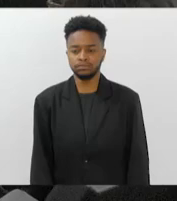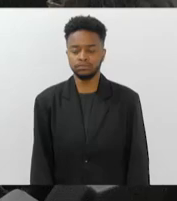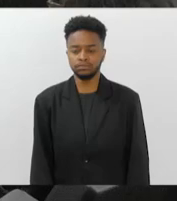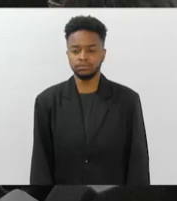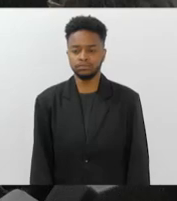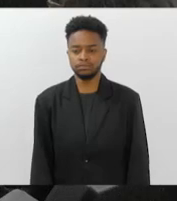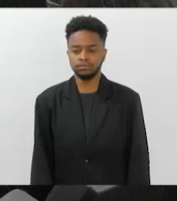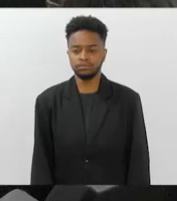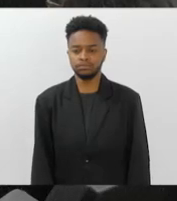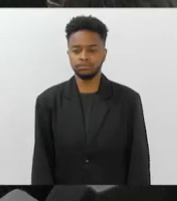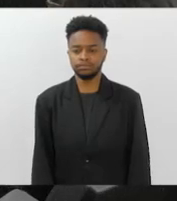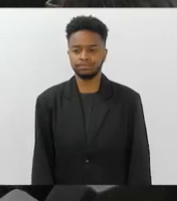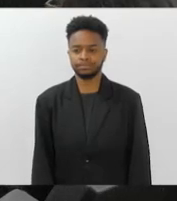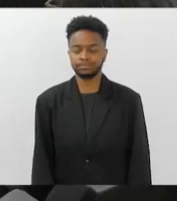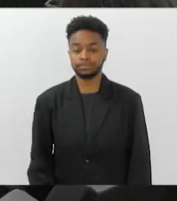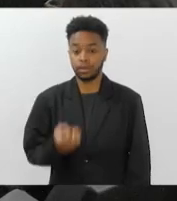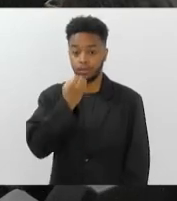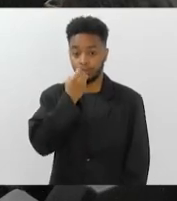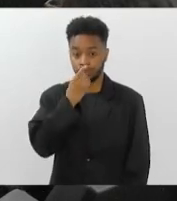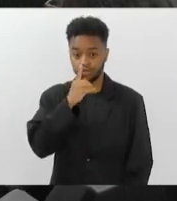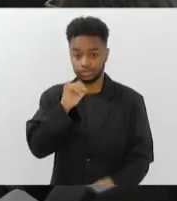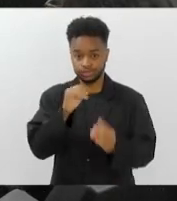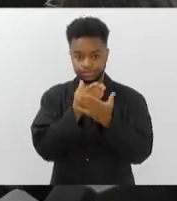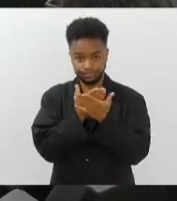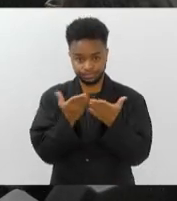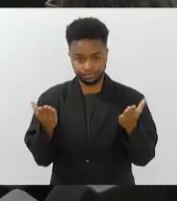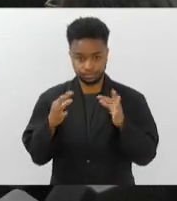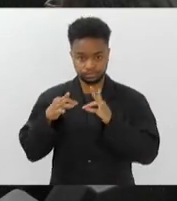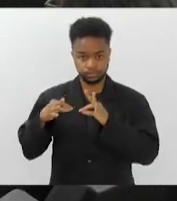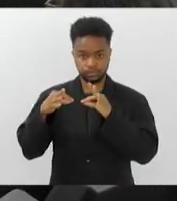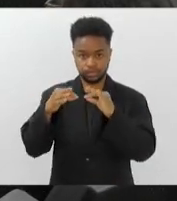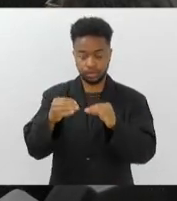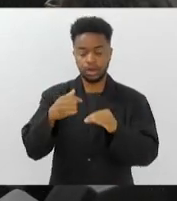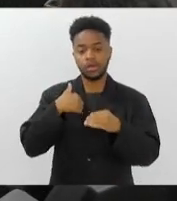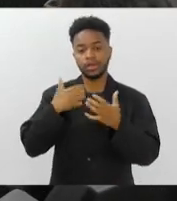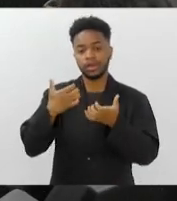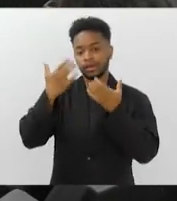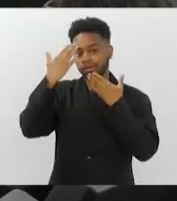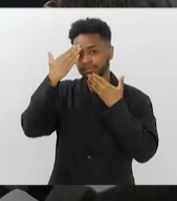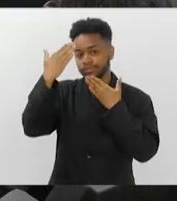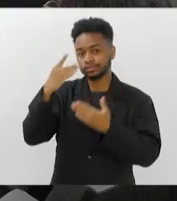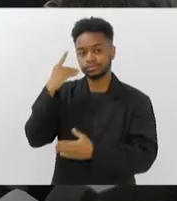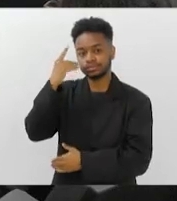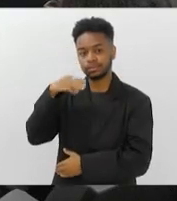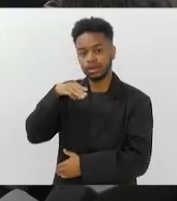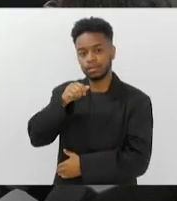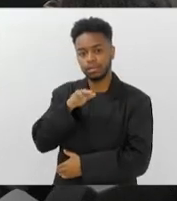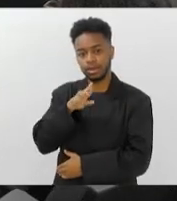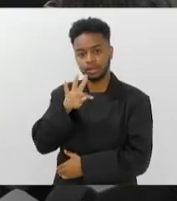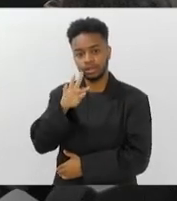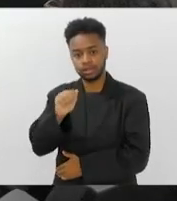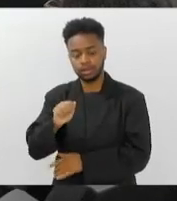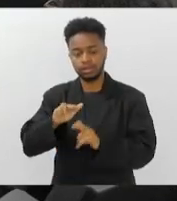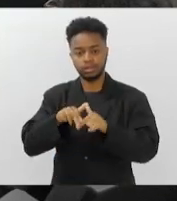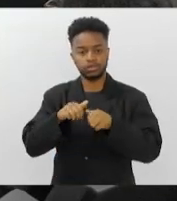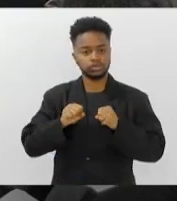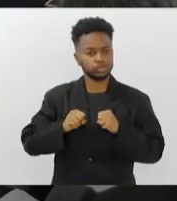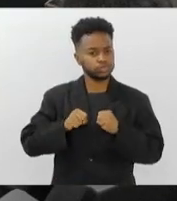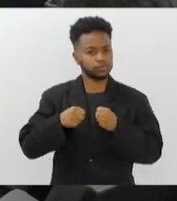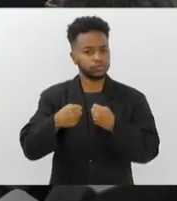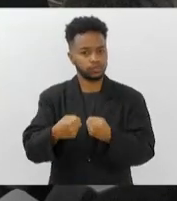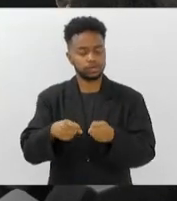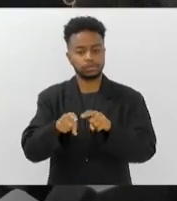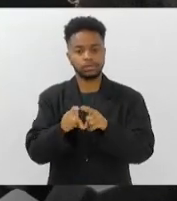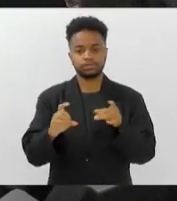favor bom dia a todos e todas primeiro quero agradecer a deputada Marta Rocha por todo o empenho disponibilidade com o movimento